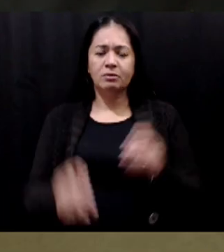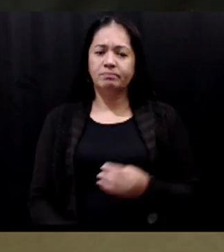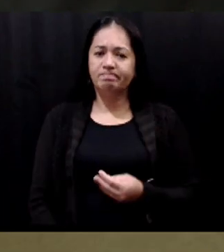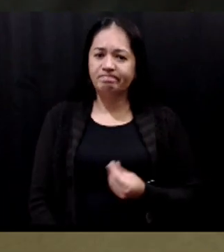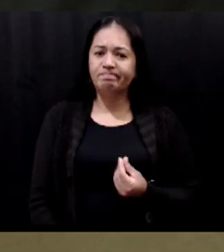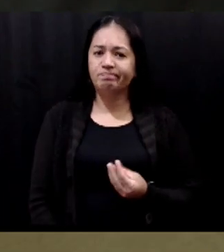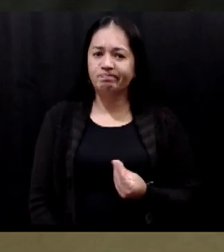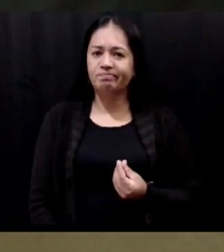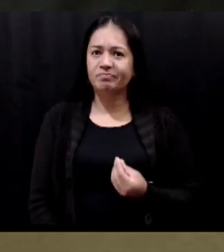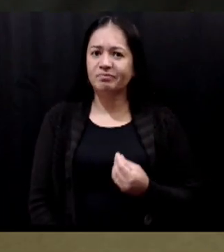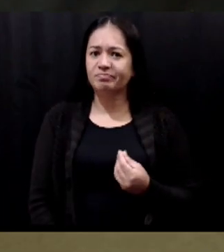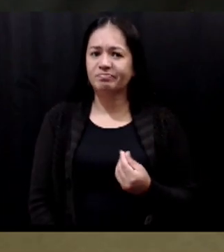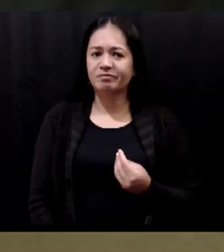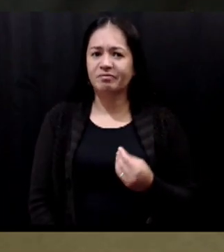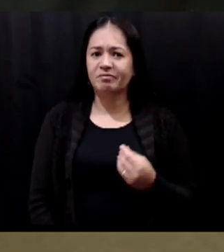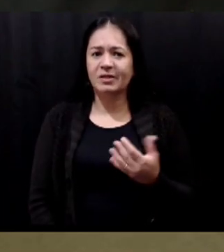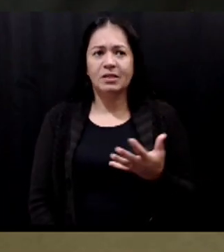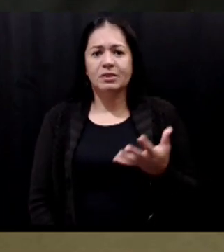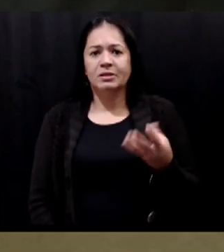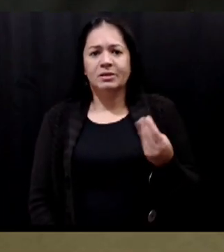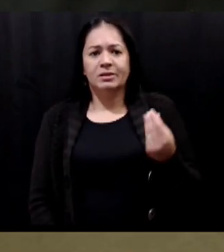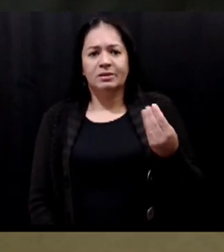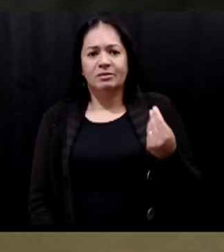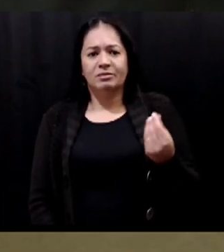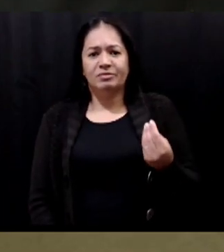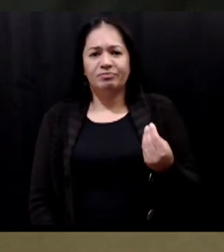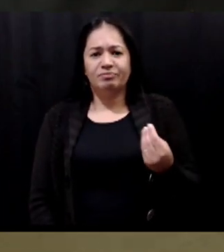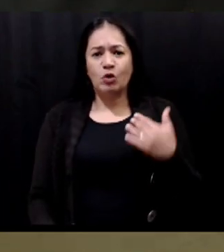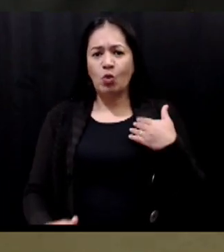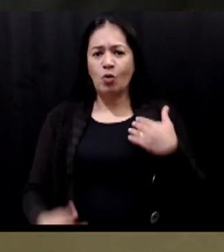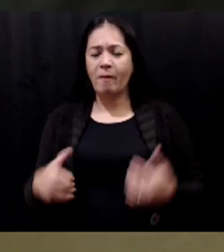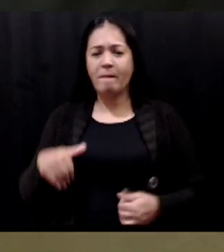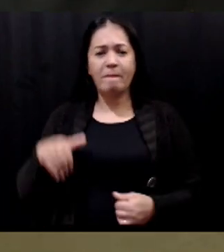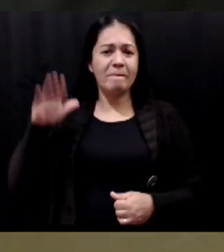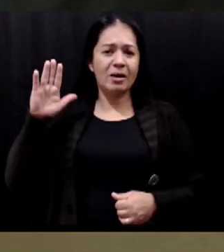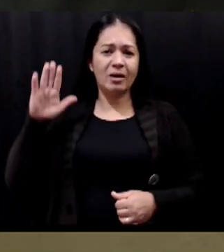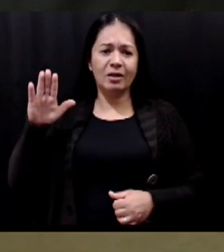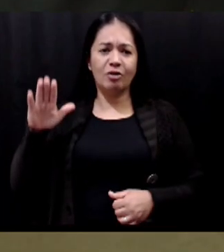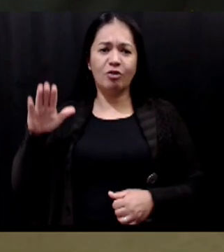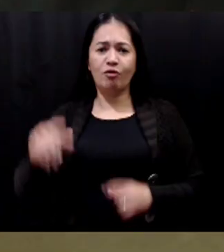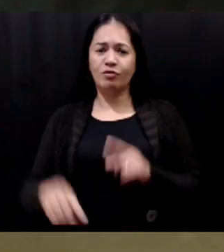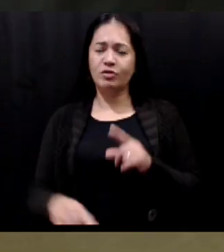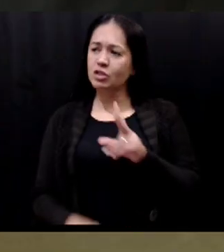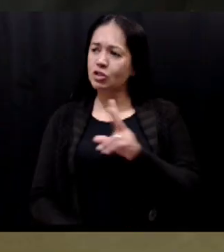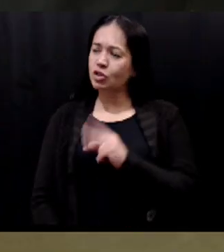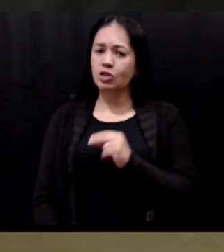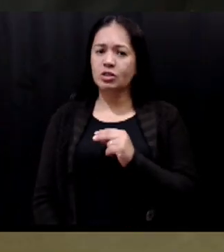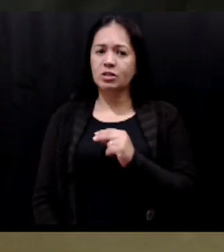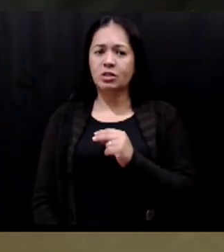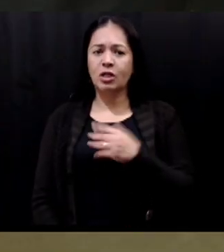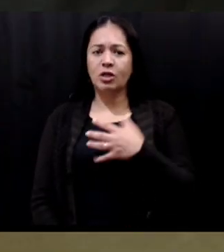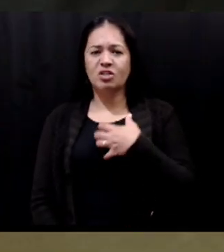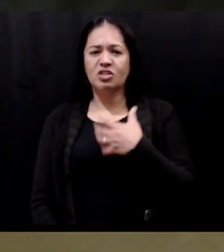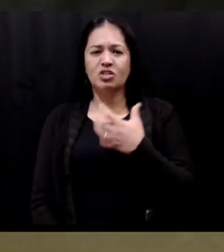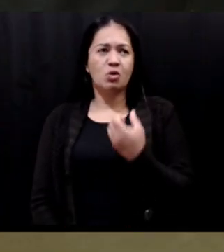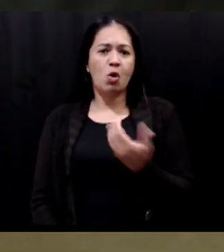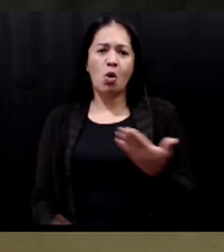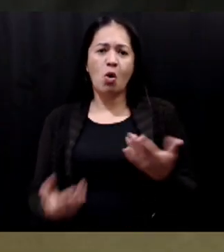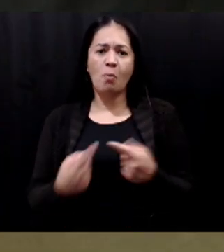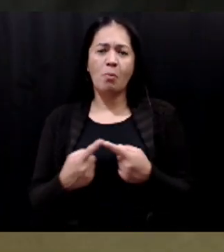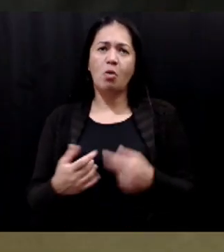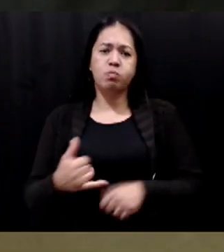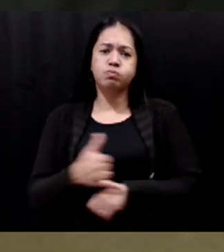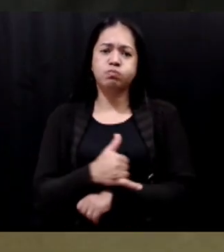além da, do físico, né? Uhum. Assim, você, poxa vida, eu não estou me sentindo bem hoje porque eu engordei um pouco, né? Mas amanhã eu